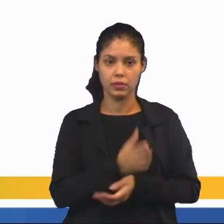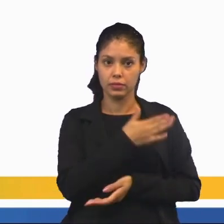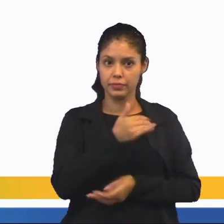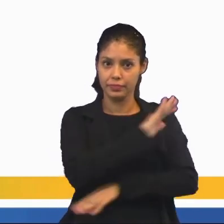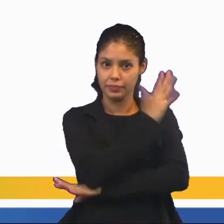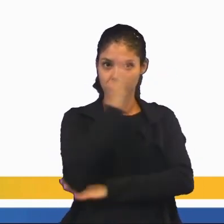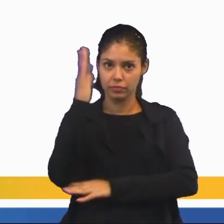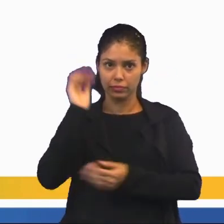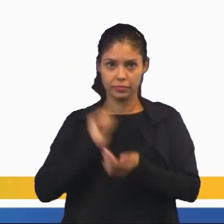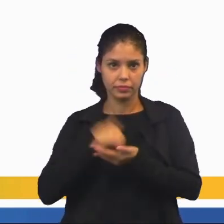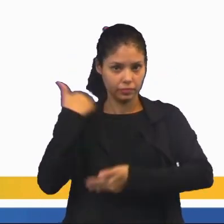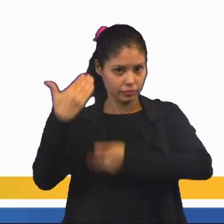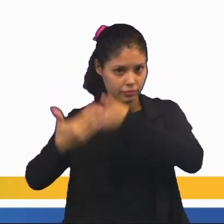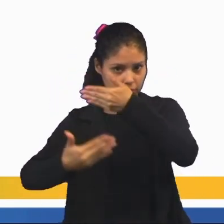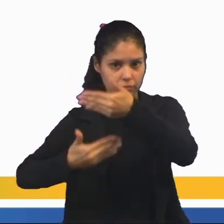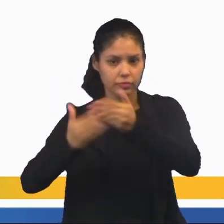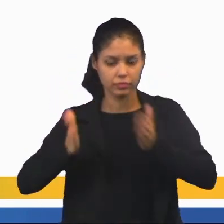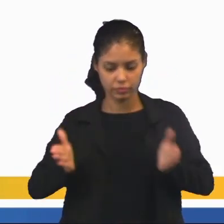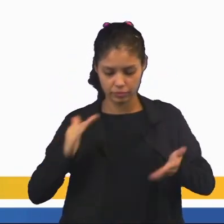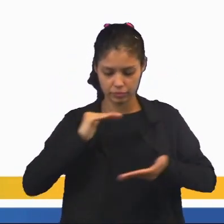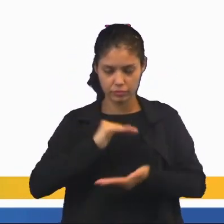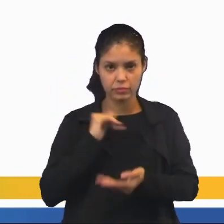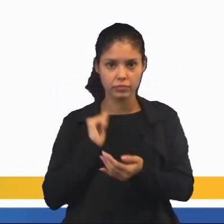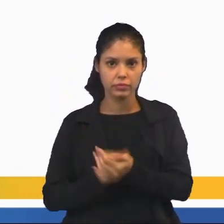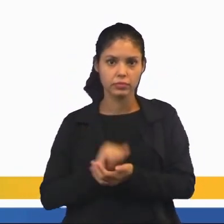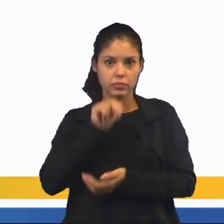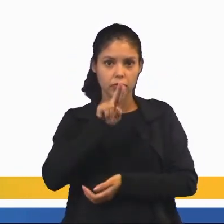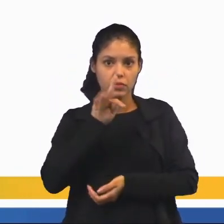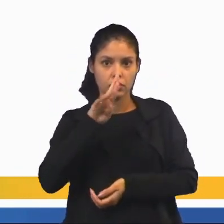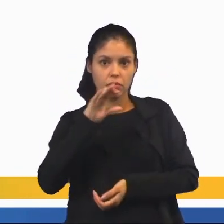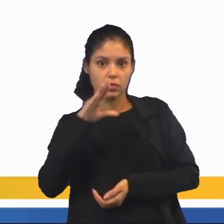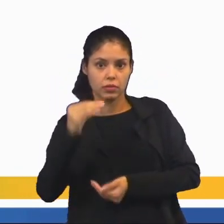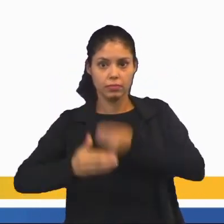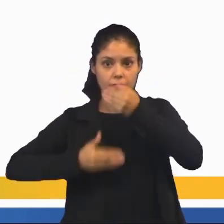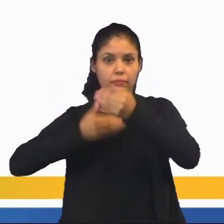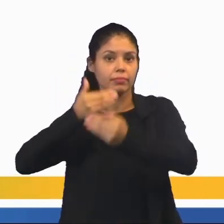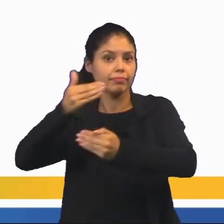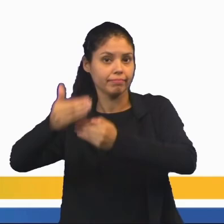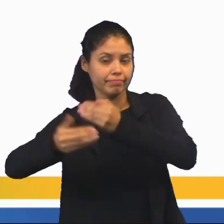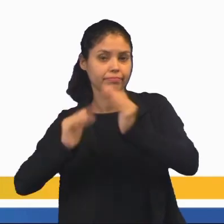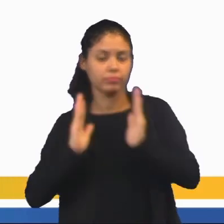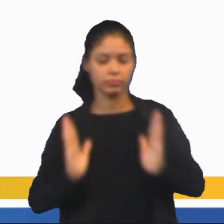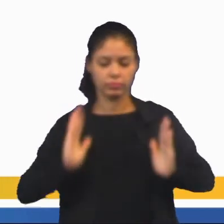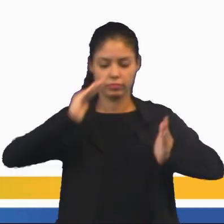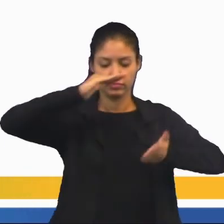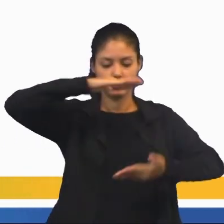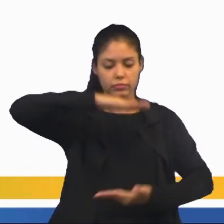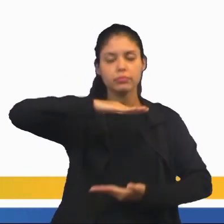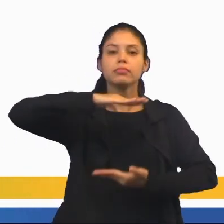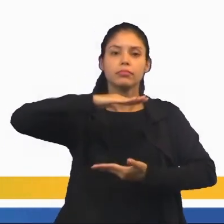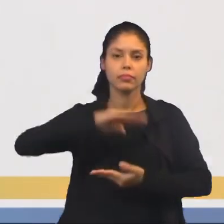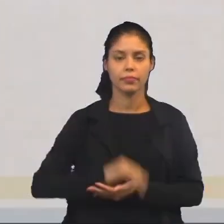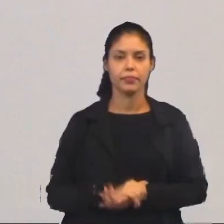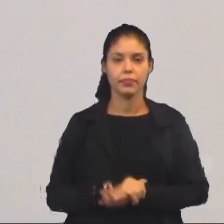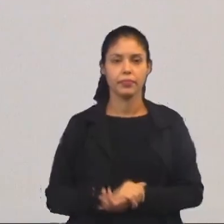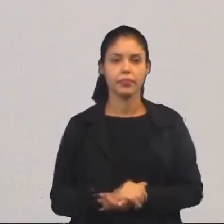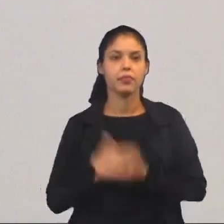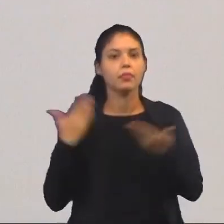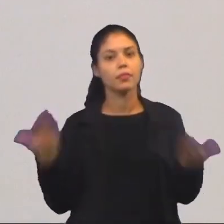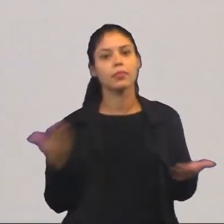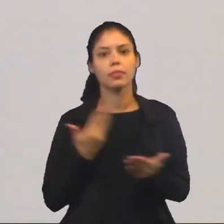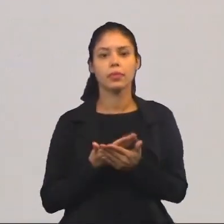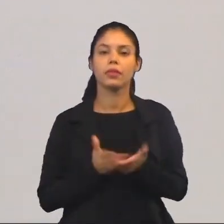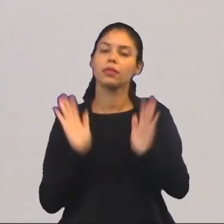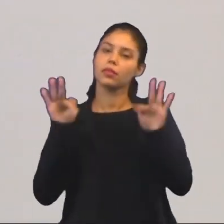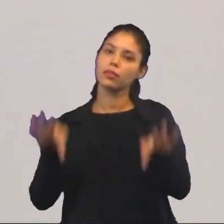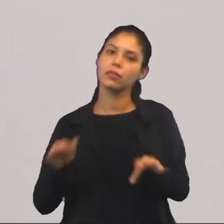é in natura, o peixe em conserva processado e o empanado de peixe ultraprocessado. E, turminha,